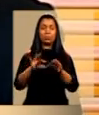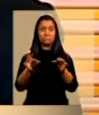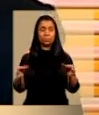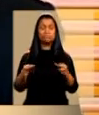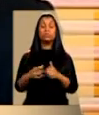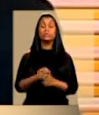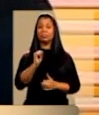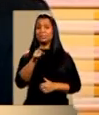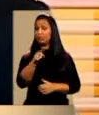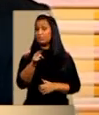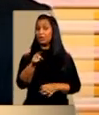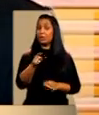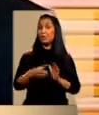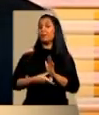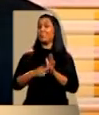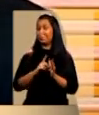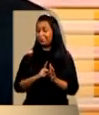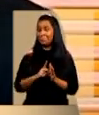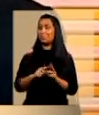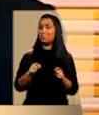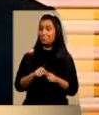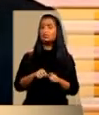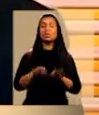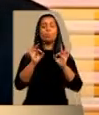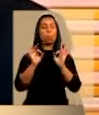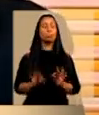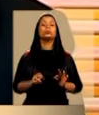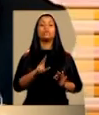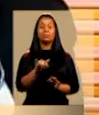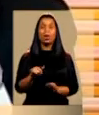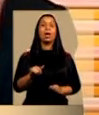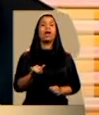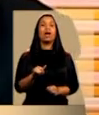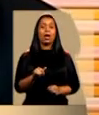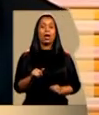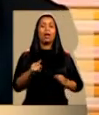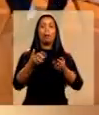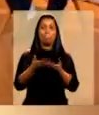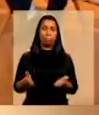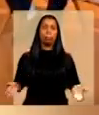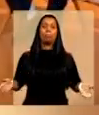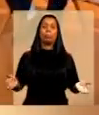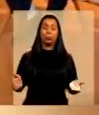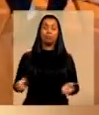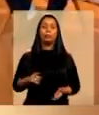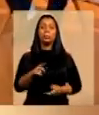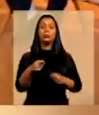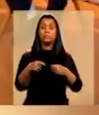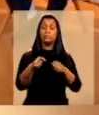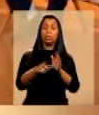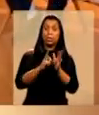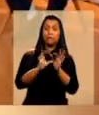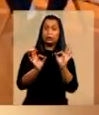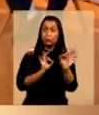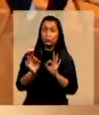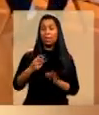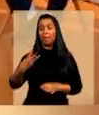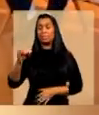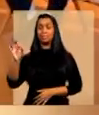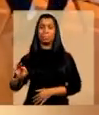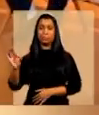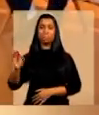gastos supérfluos, porque se você não orçar isso, com certeza vai sair o controle. Você tem que ter esse orçado